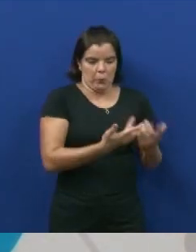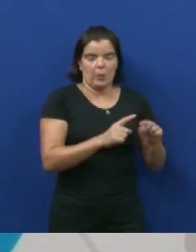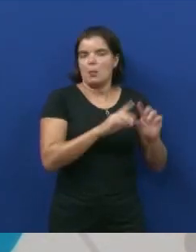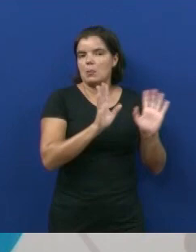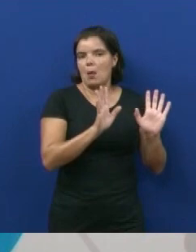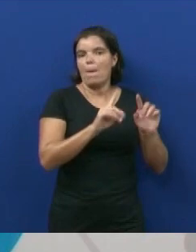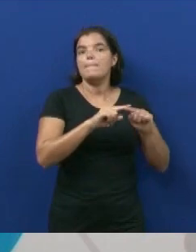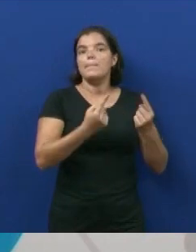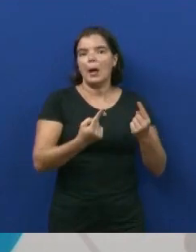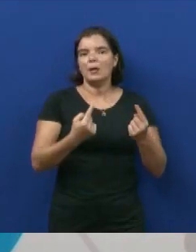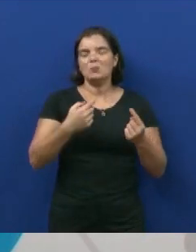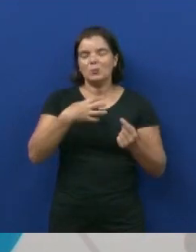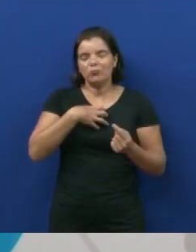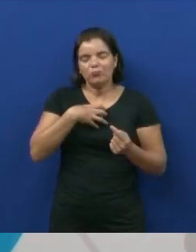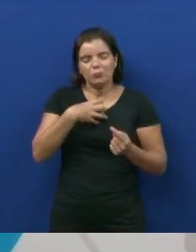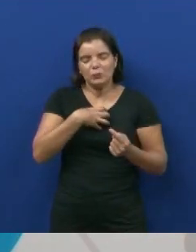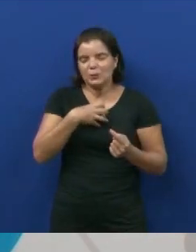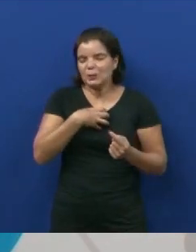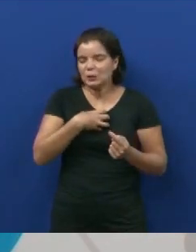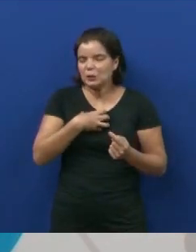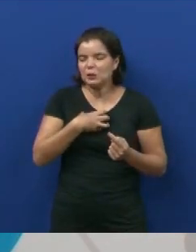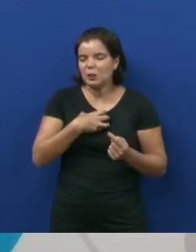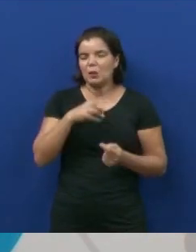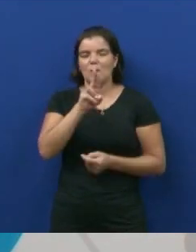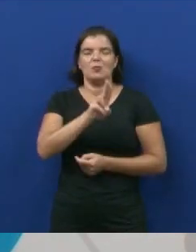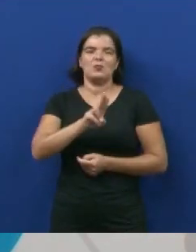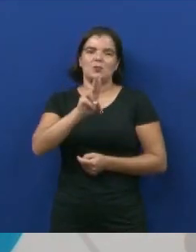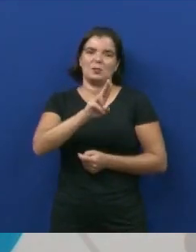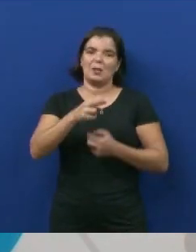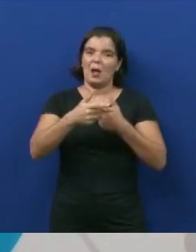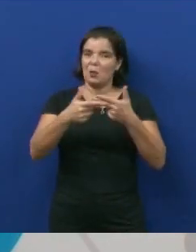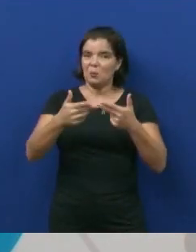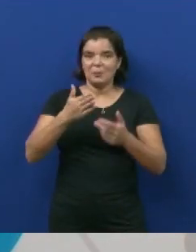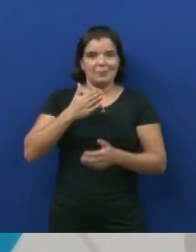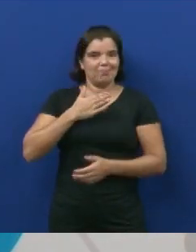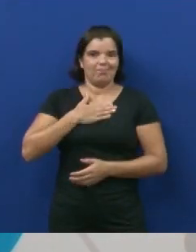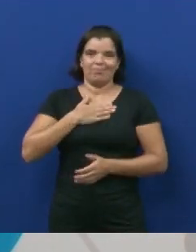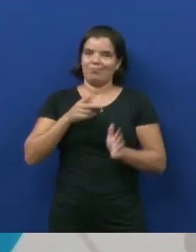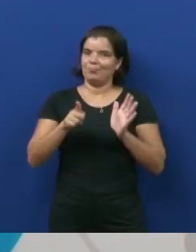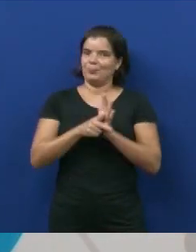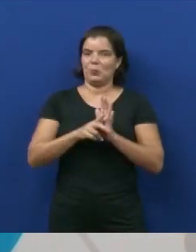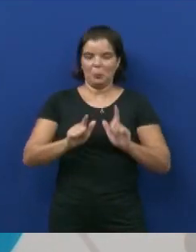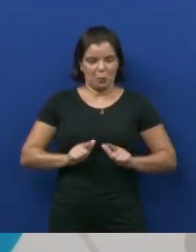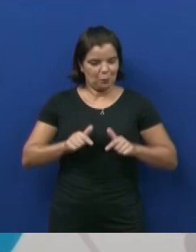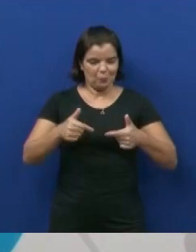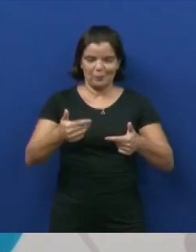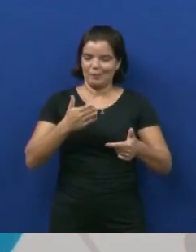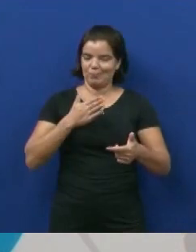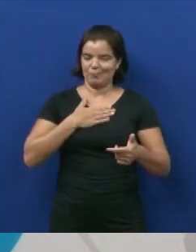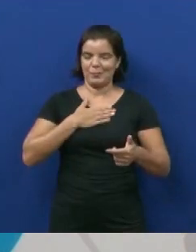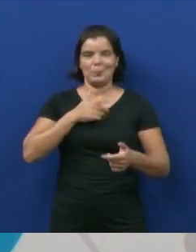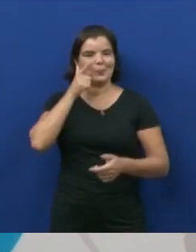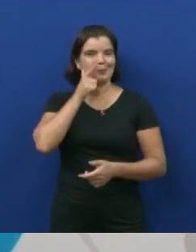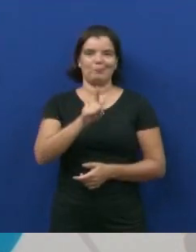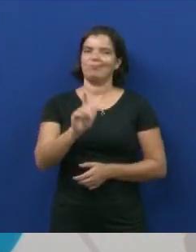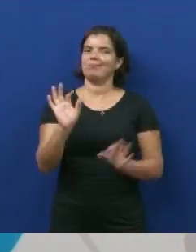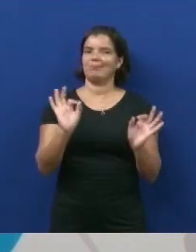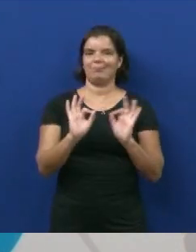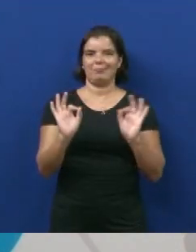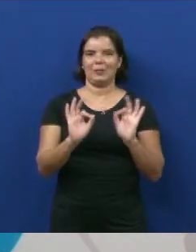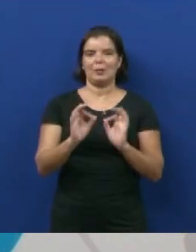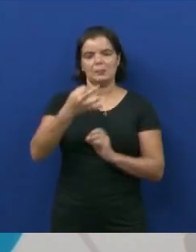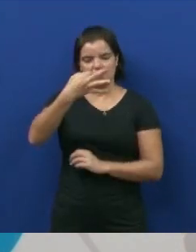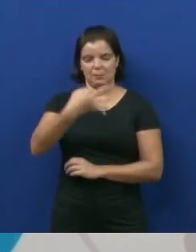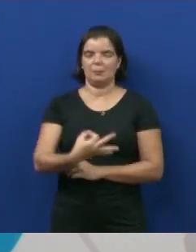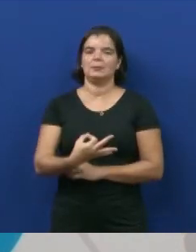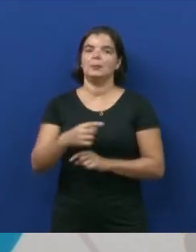não, é porque eu não vou me sentir digno de usar aquilo que eu não lutei por ele, não conquistei por ele de forma